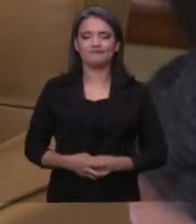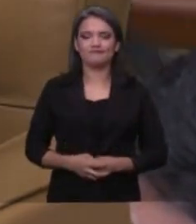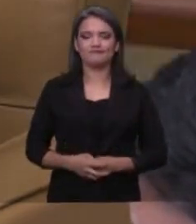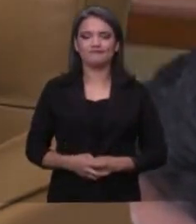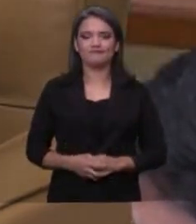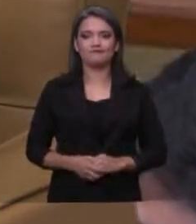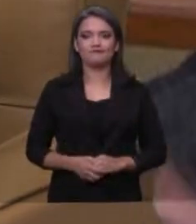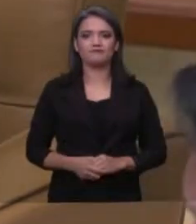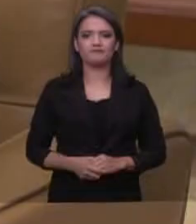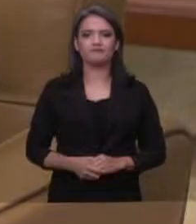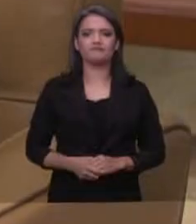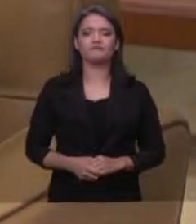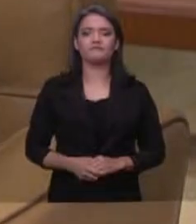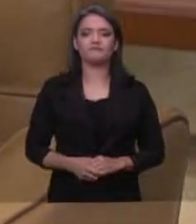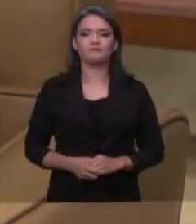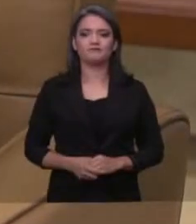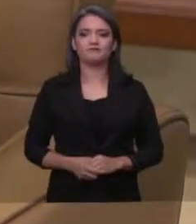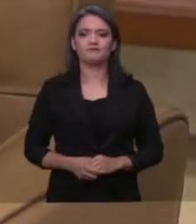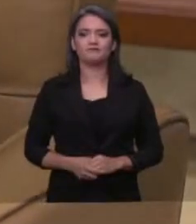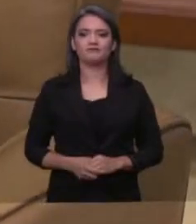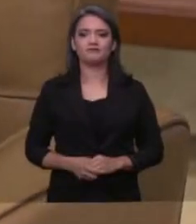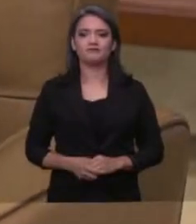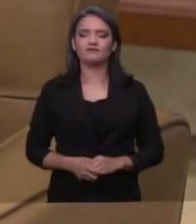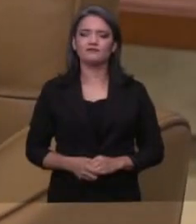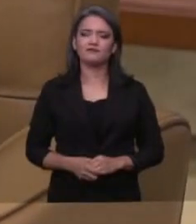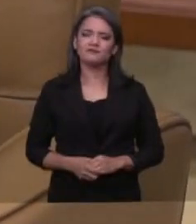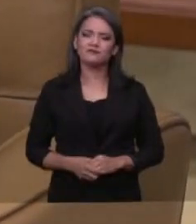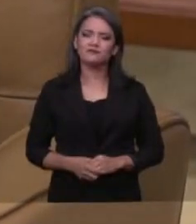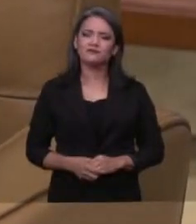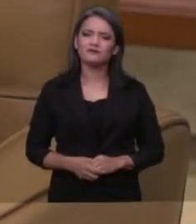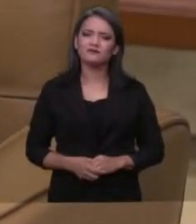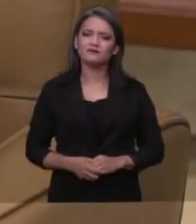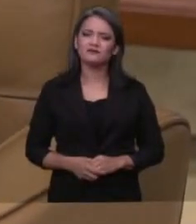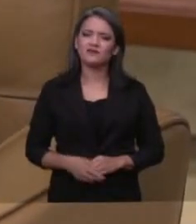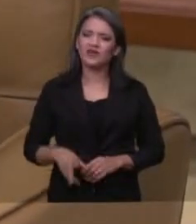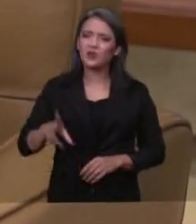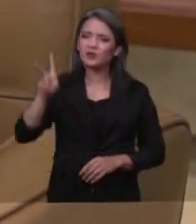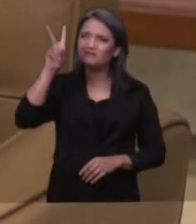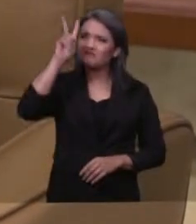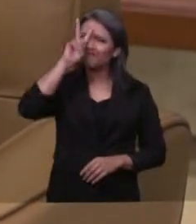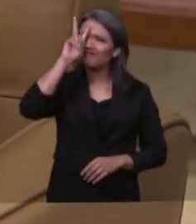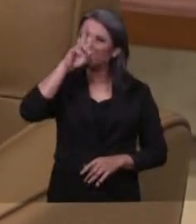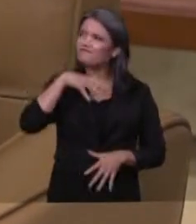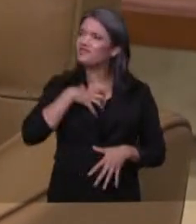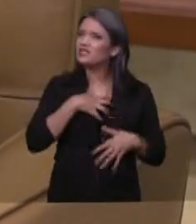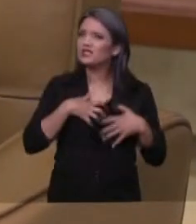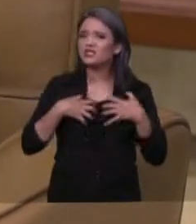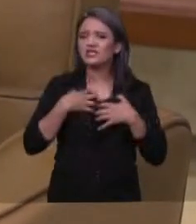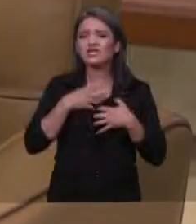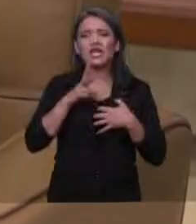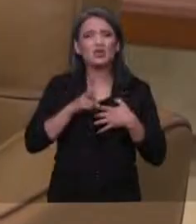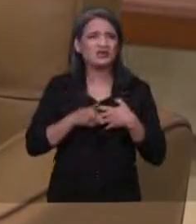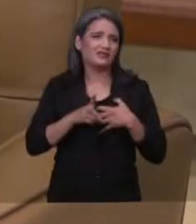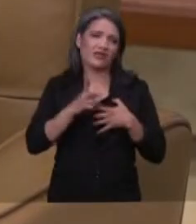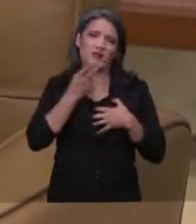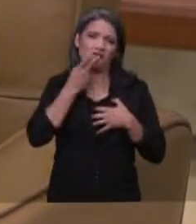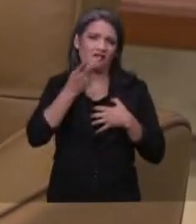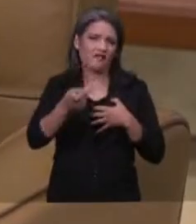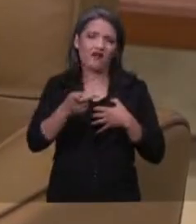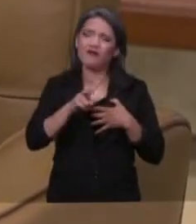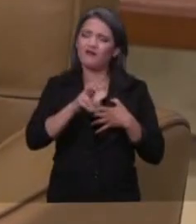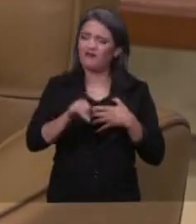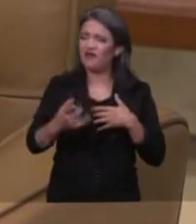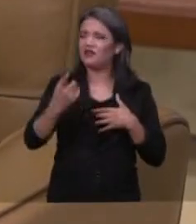na pauta ação penal número 1060. A história, muito incômoda, eu sempre volto a esse assunto e voltarei.